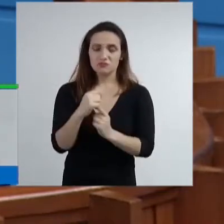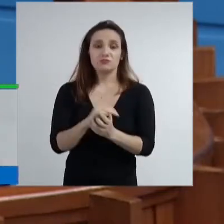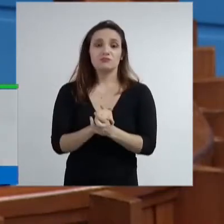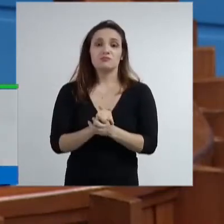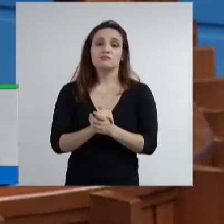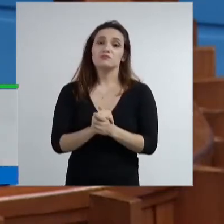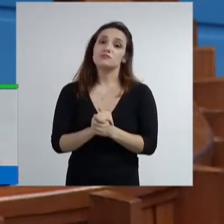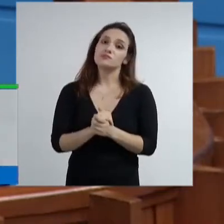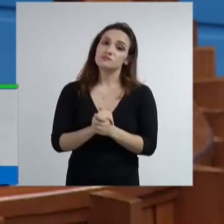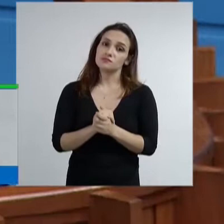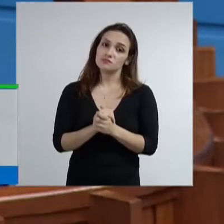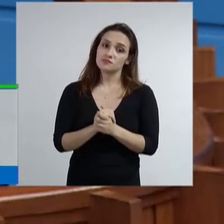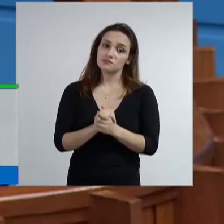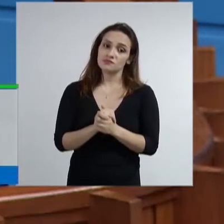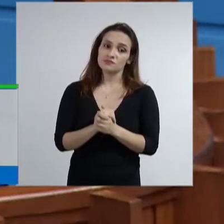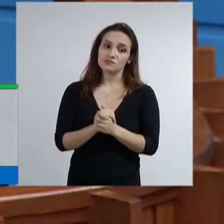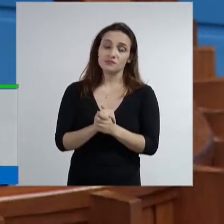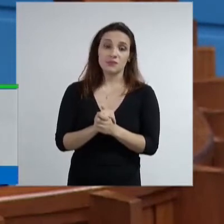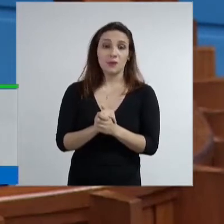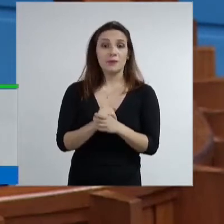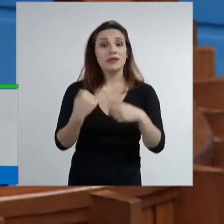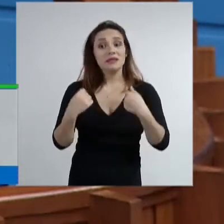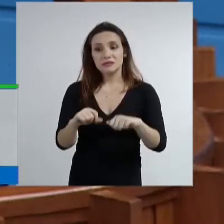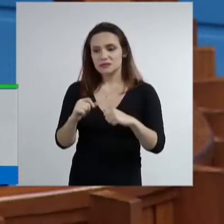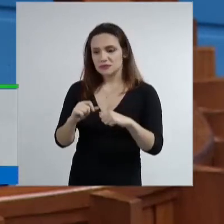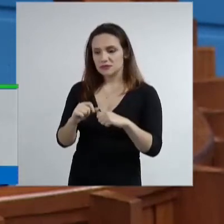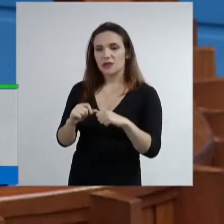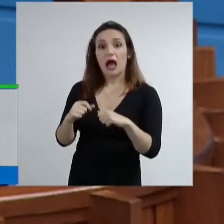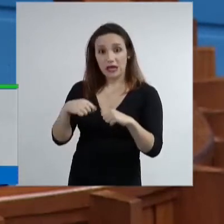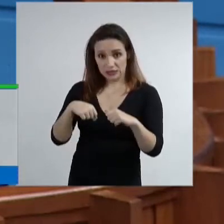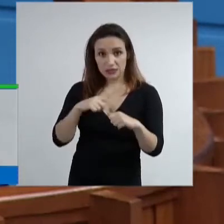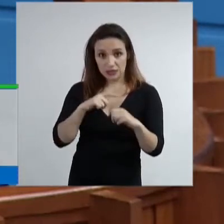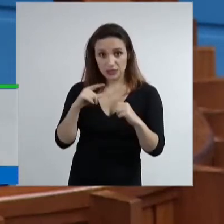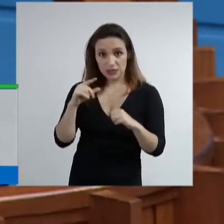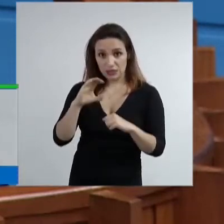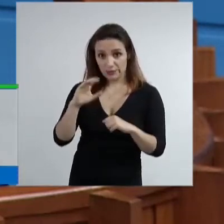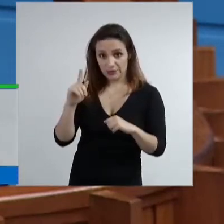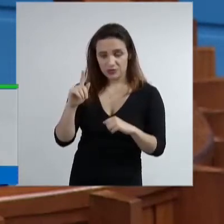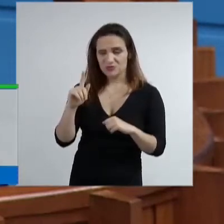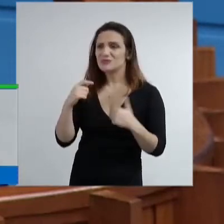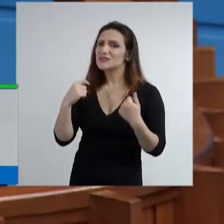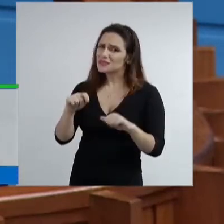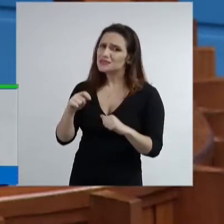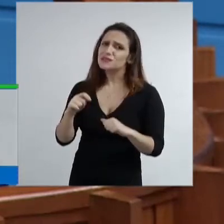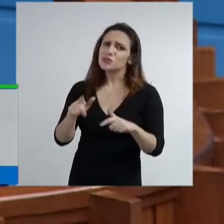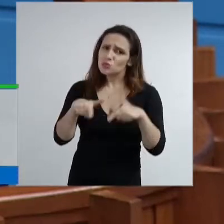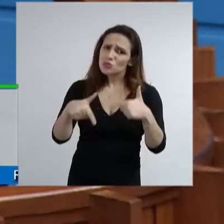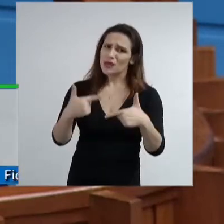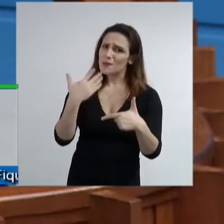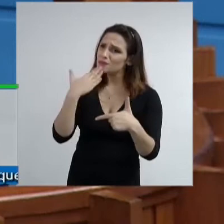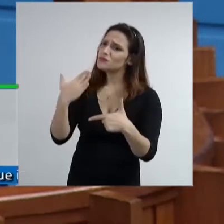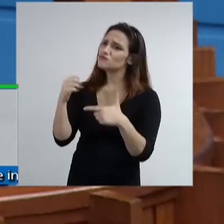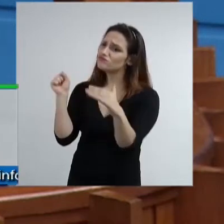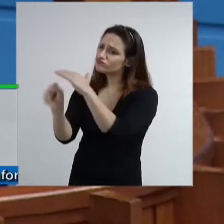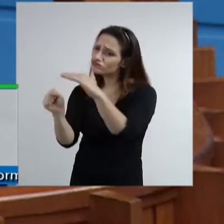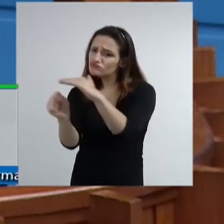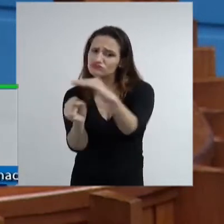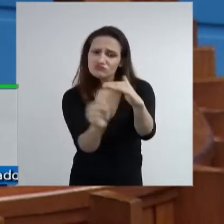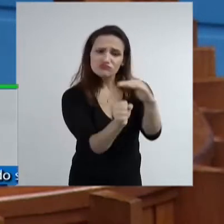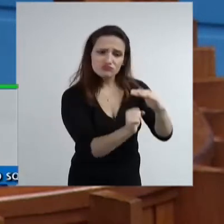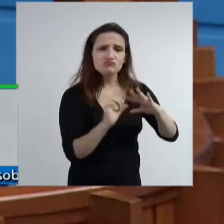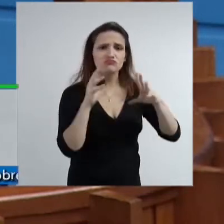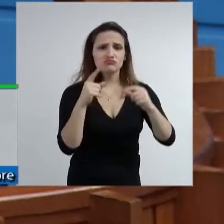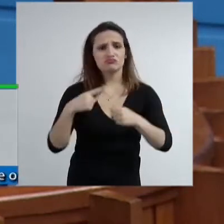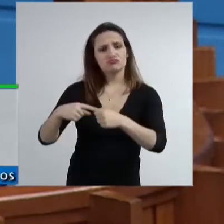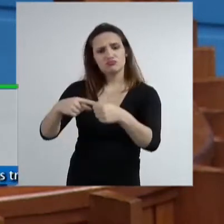que nós temos que lutar para que seja estendido a outros municípios. Só existe aqui em Campo Grande e, inclusive,